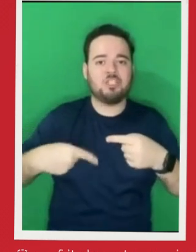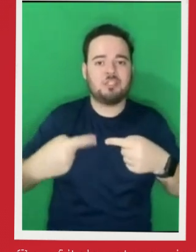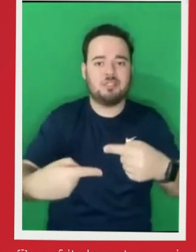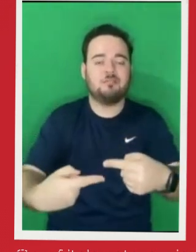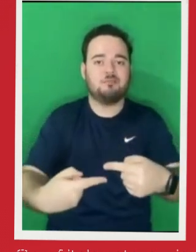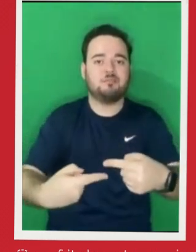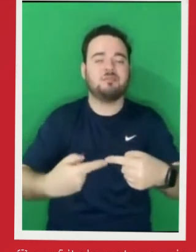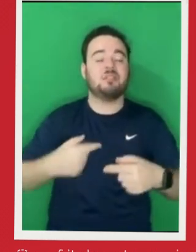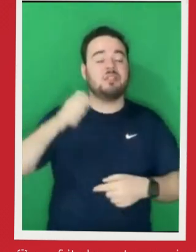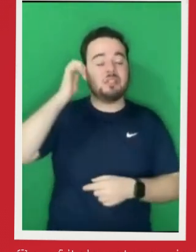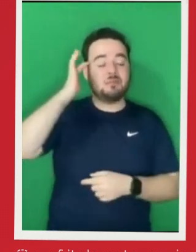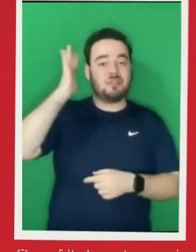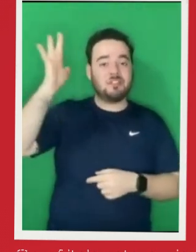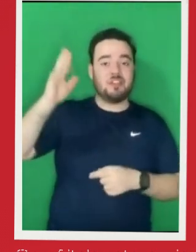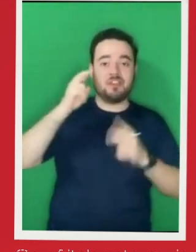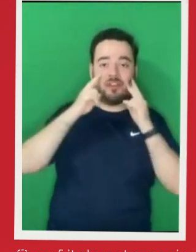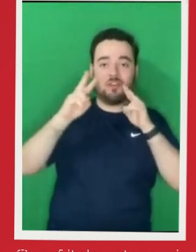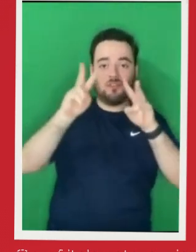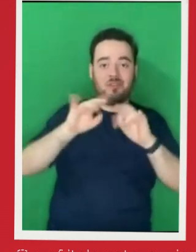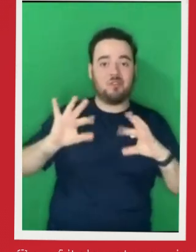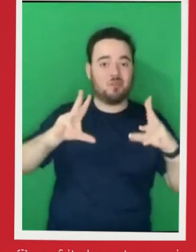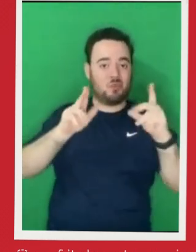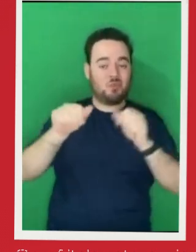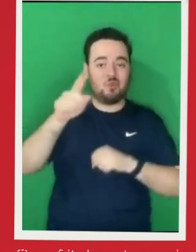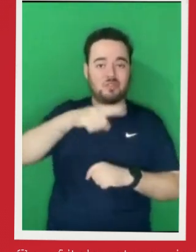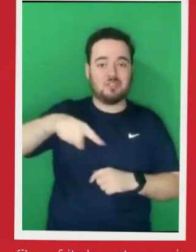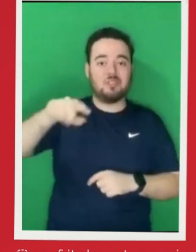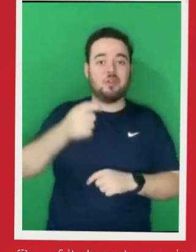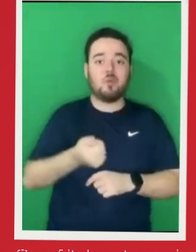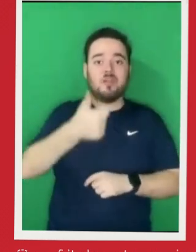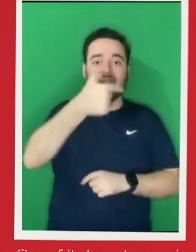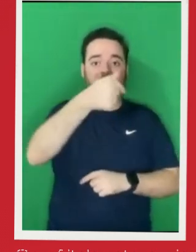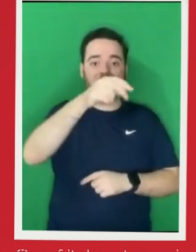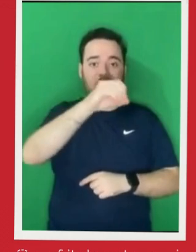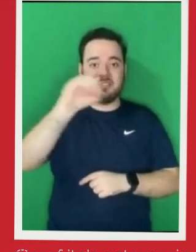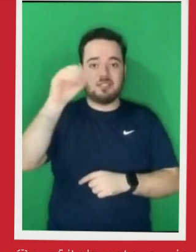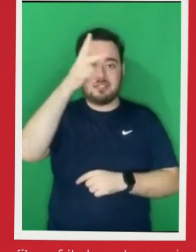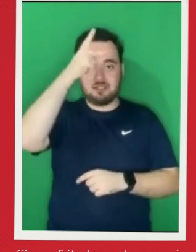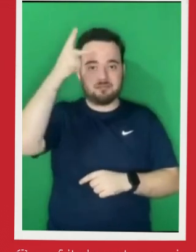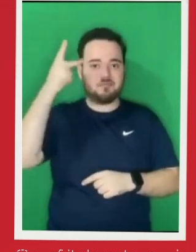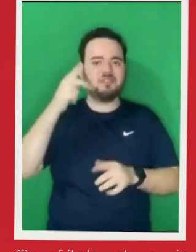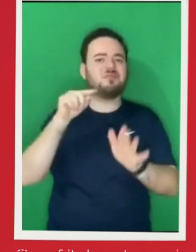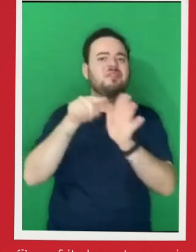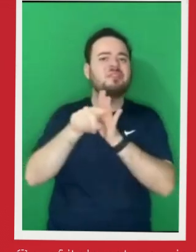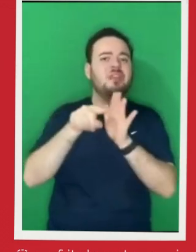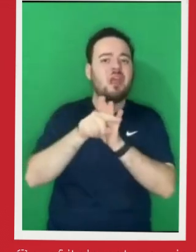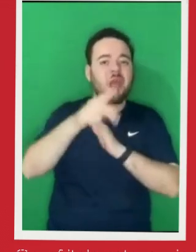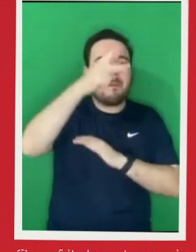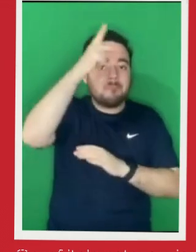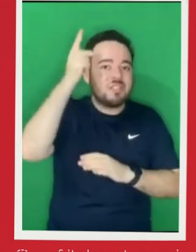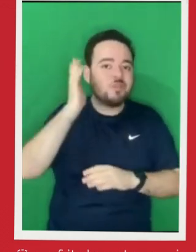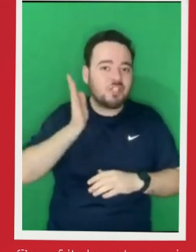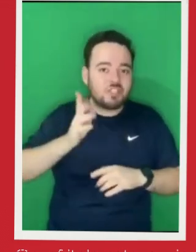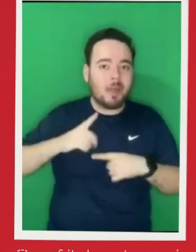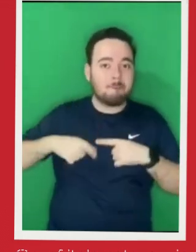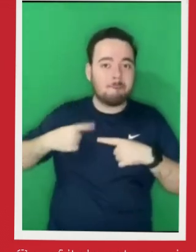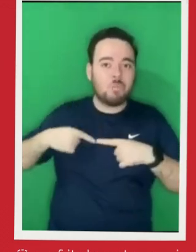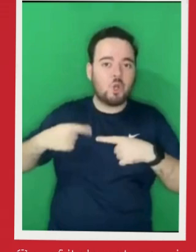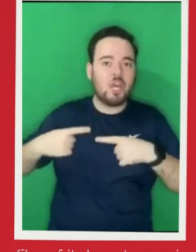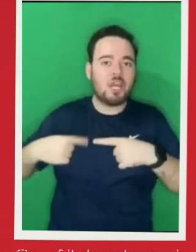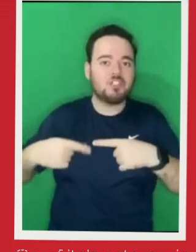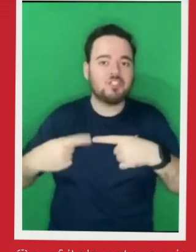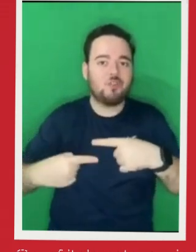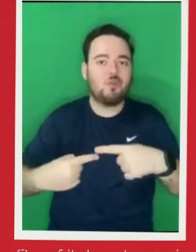Eu queria abrir e imaginar que eu estou vendo todos vocês, né, quase 700 pessoas, e fazer a pergunta, quem